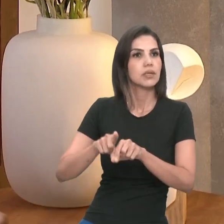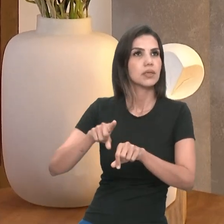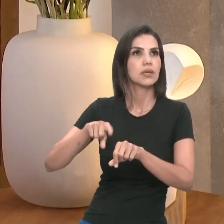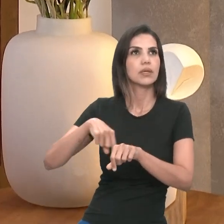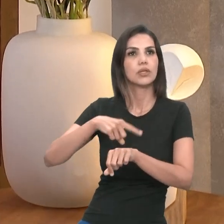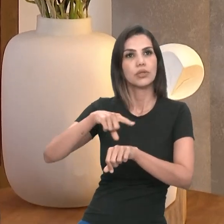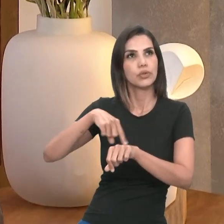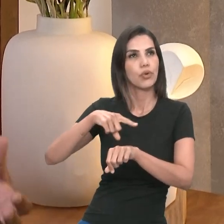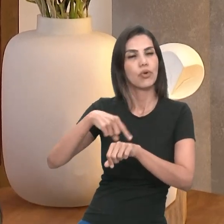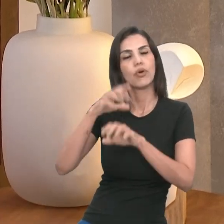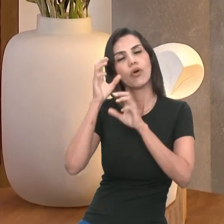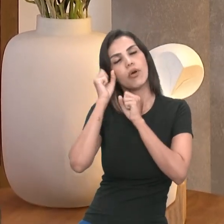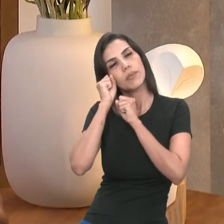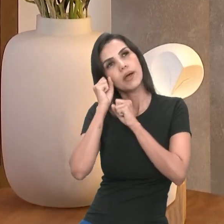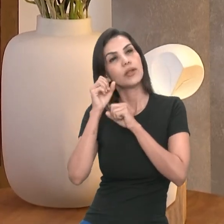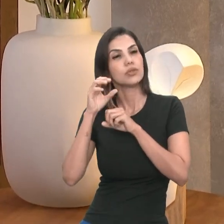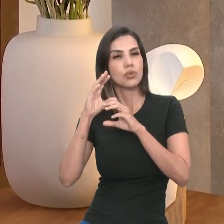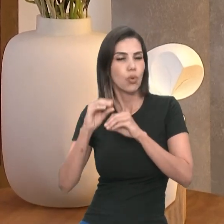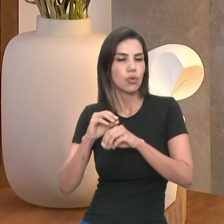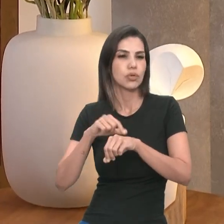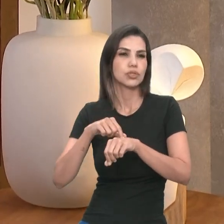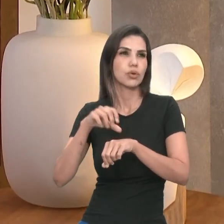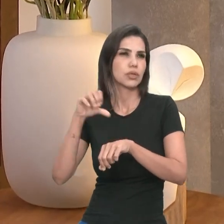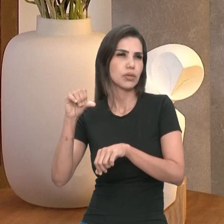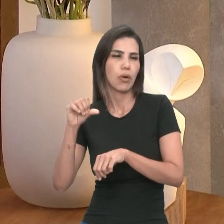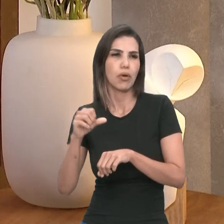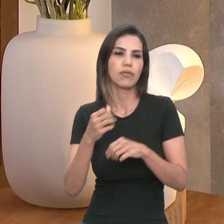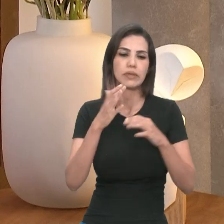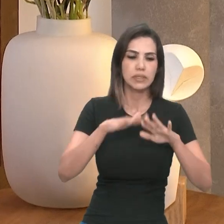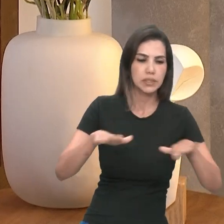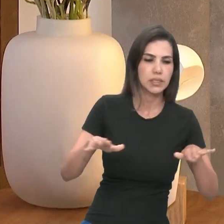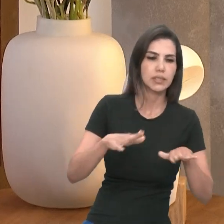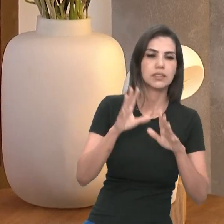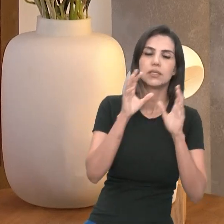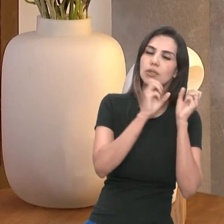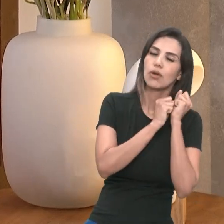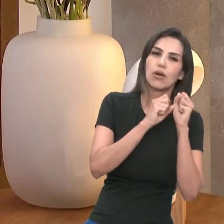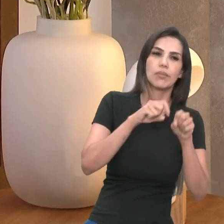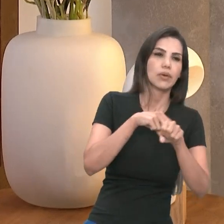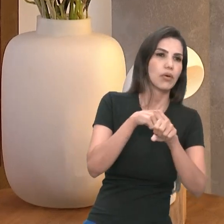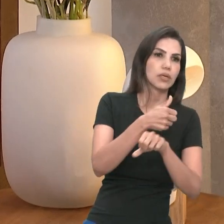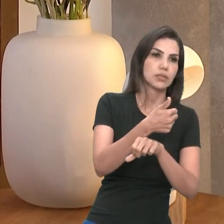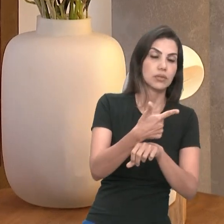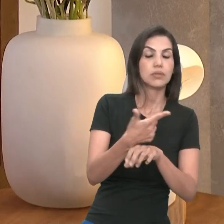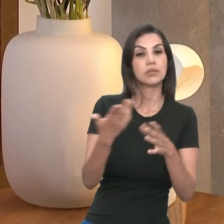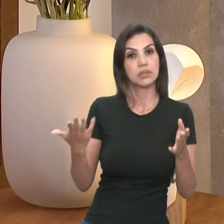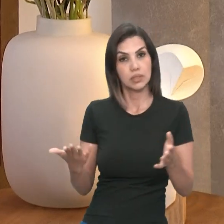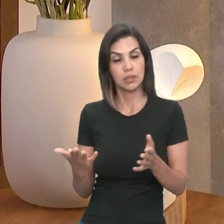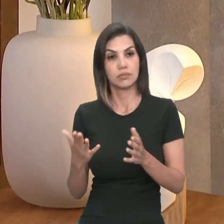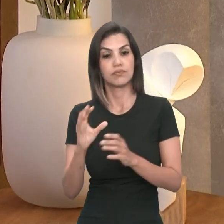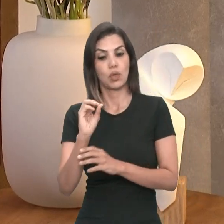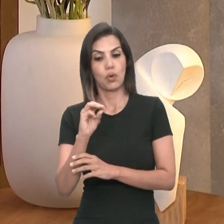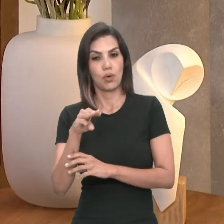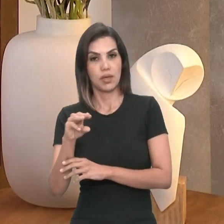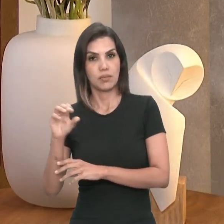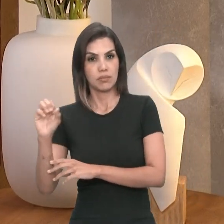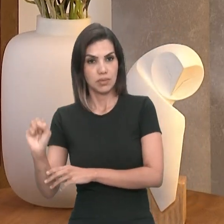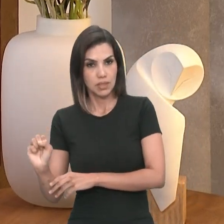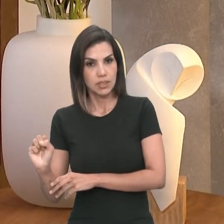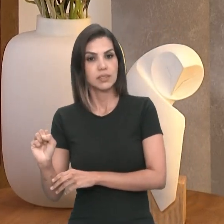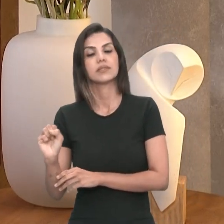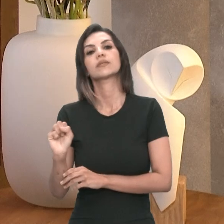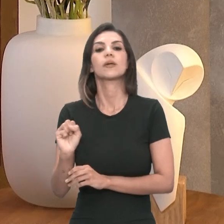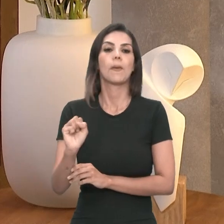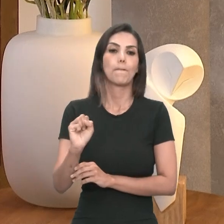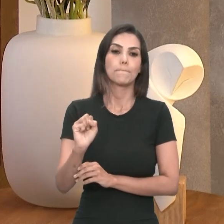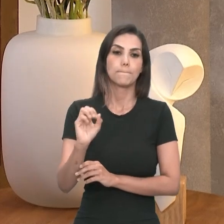horas de sono, né? Crianças, 12 horas. E aí, adulto, né? A Organização Mundial da Saúde, né? E a